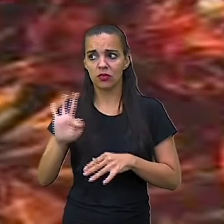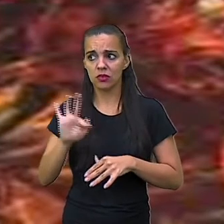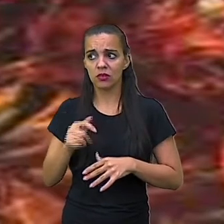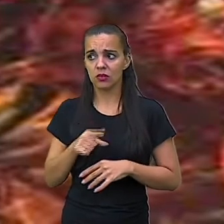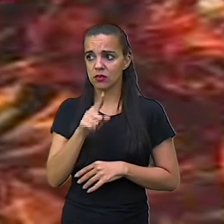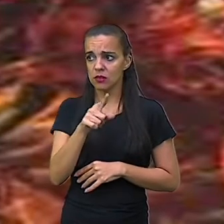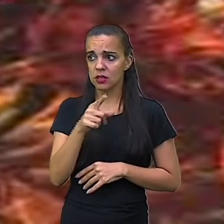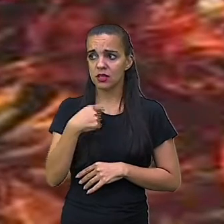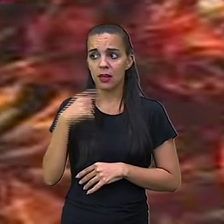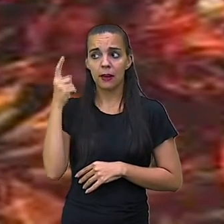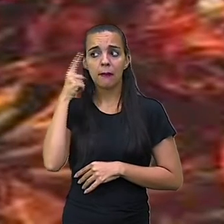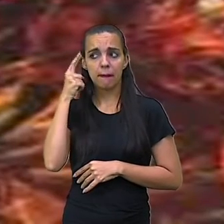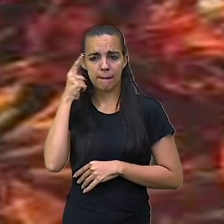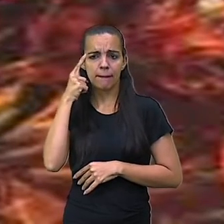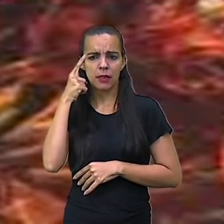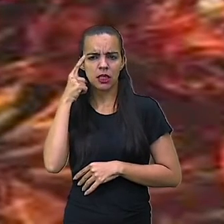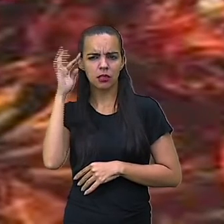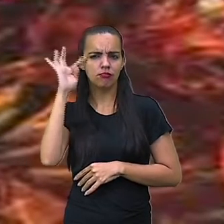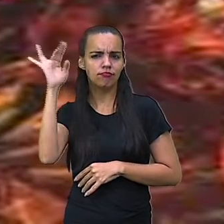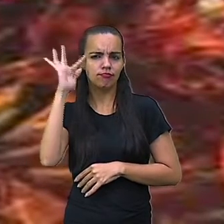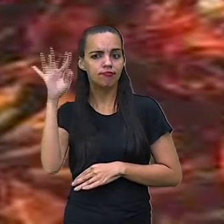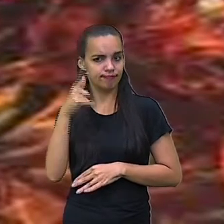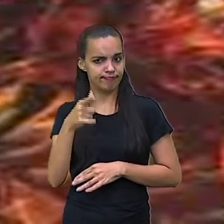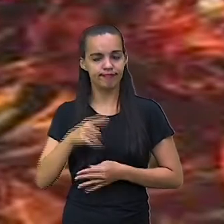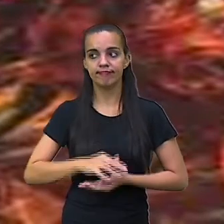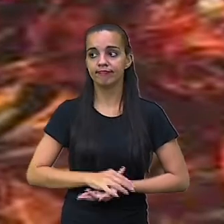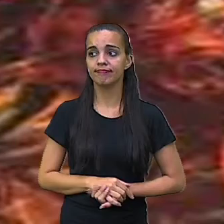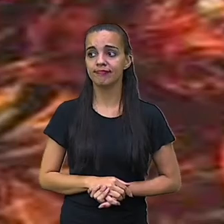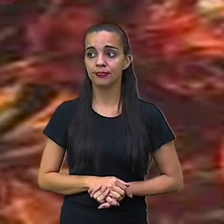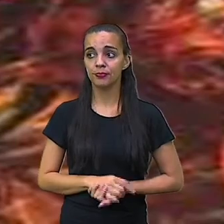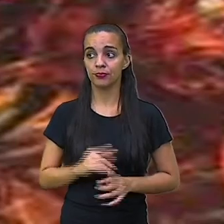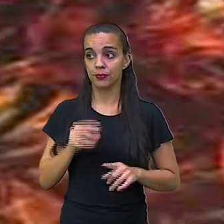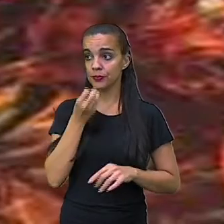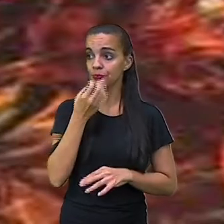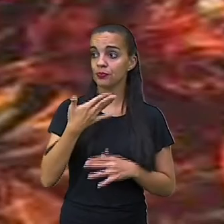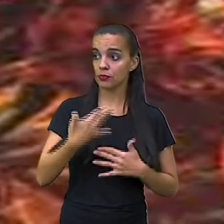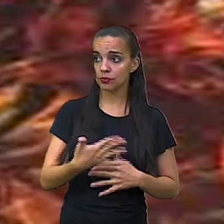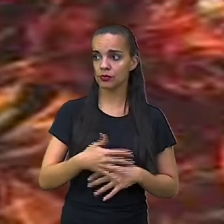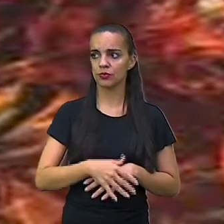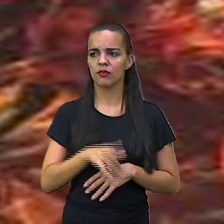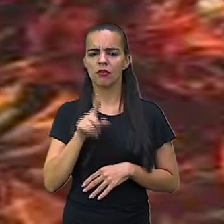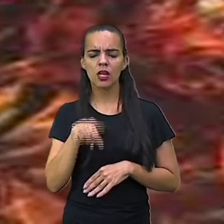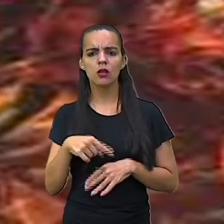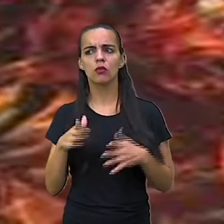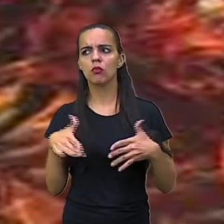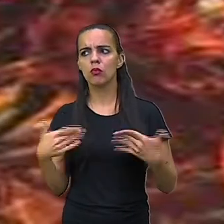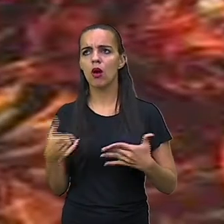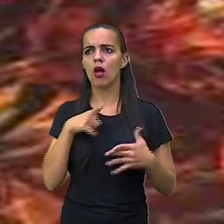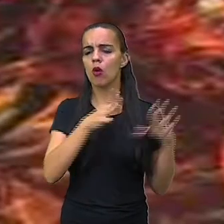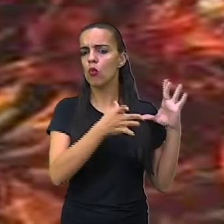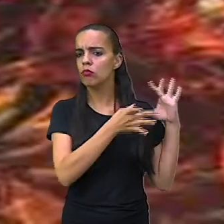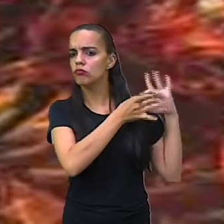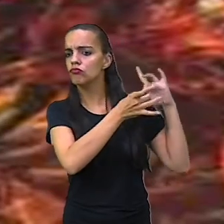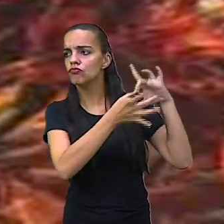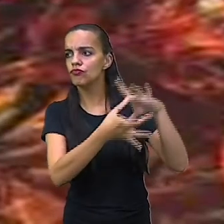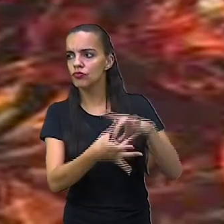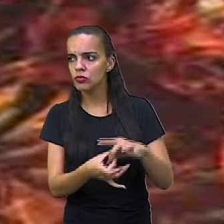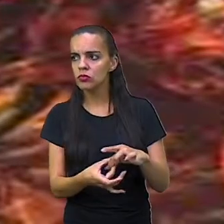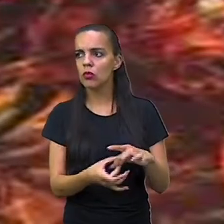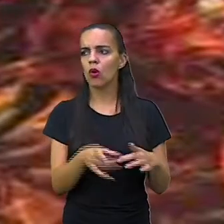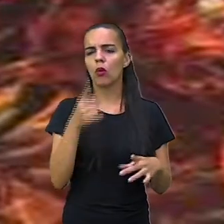a importância do estudo para esclarecer as nossas mentes, não é mesmo? Bom, então isso é o contexto,